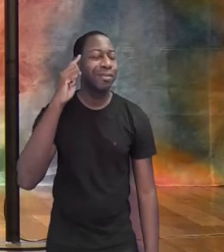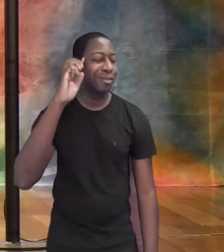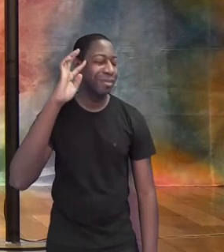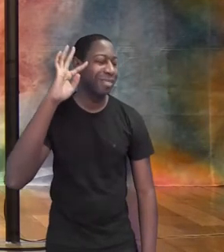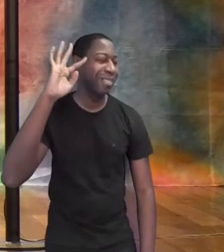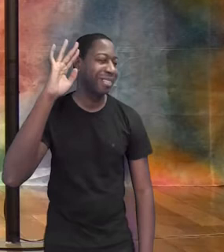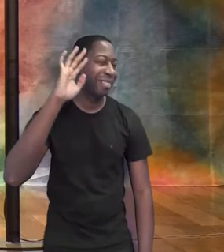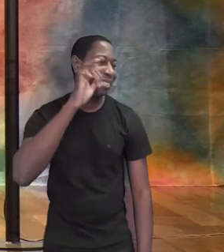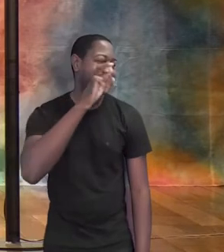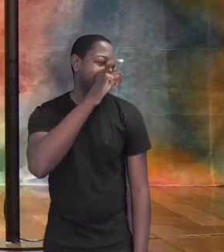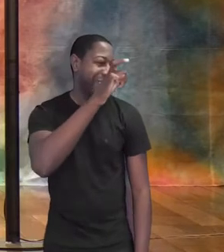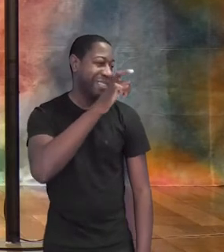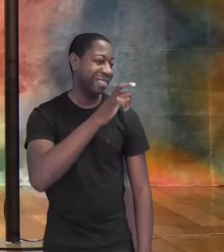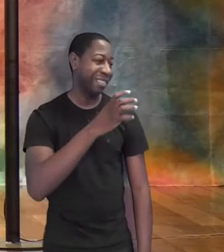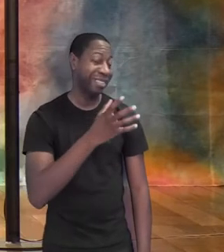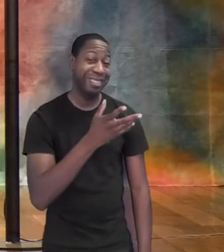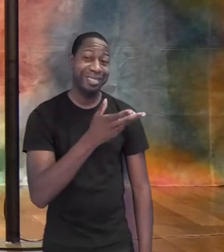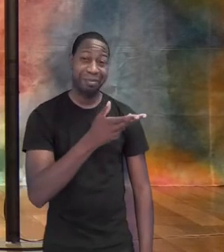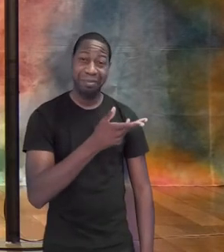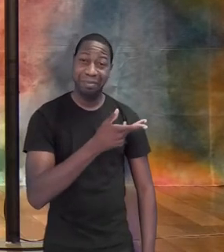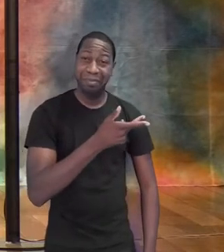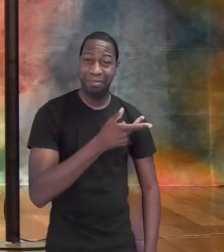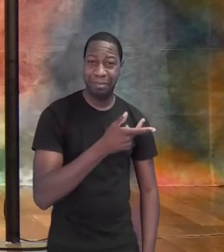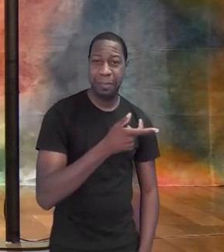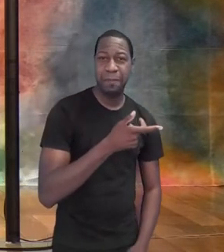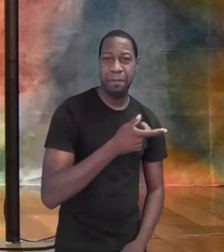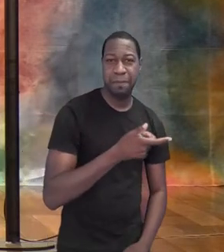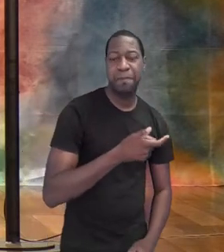de você.